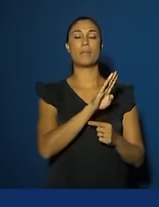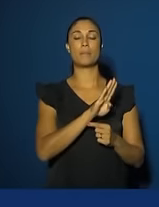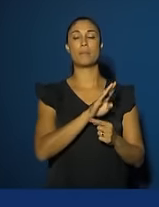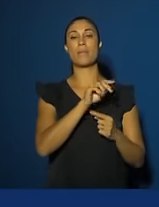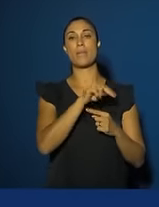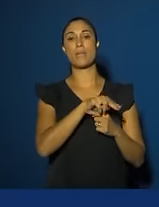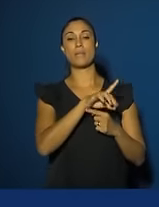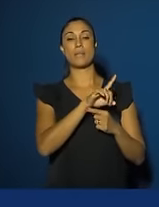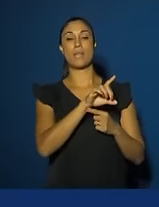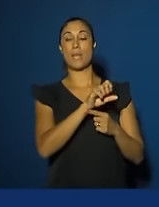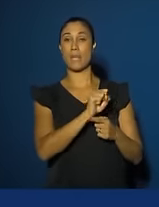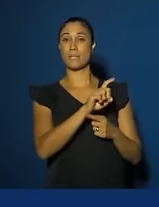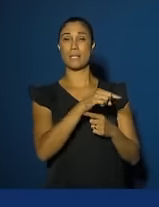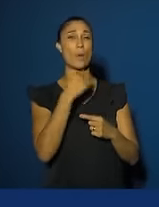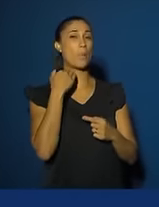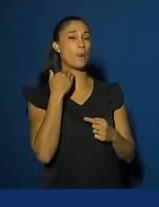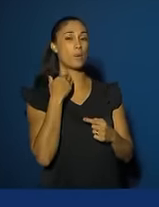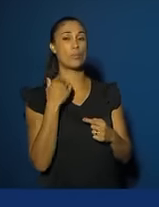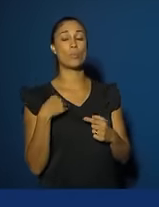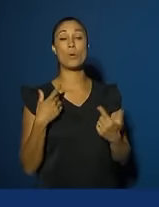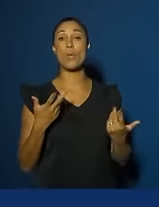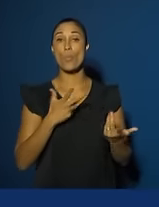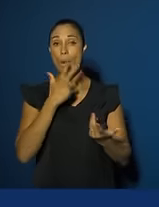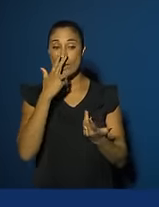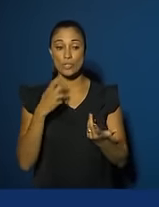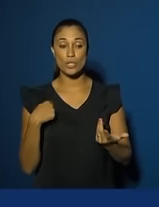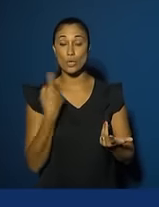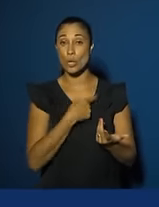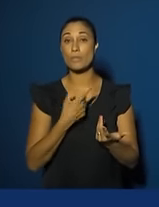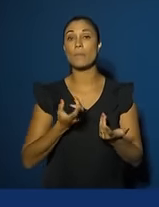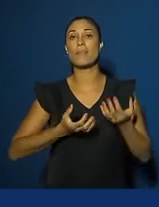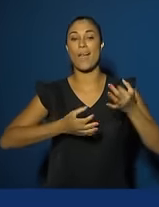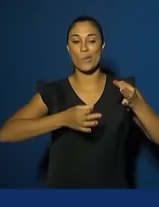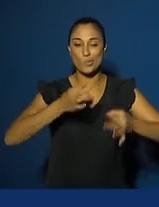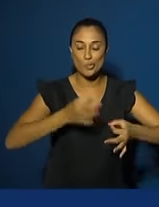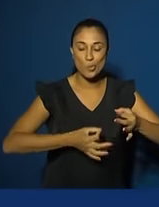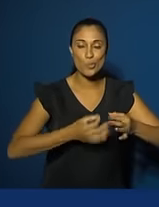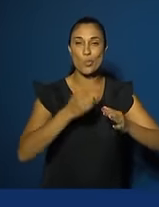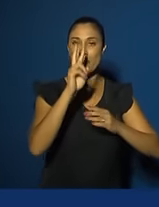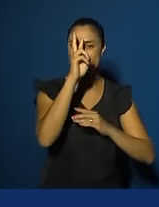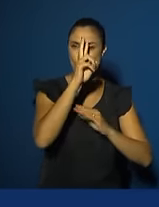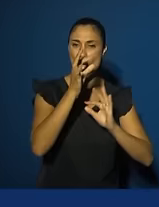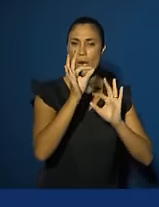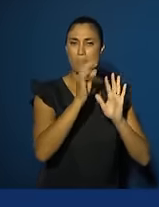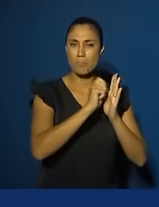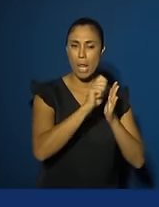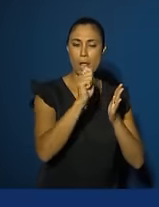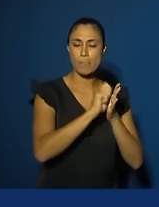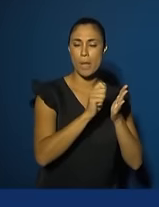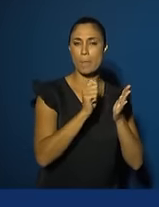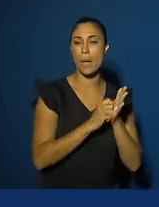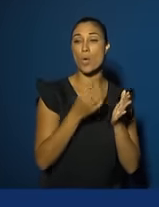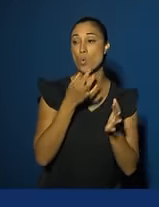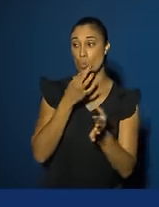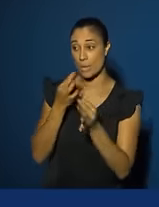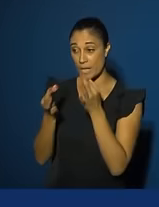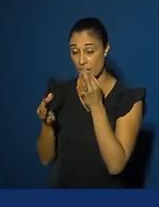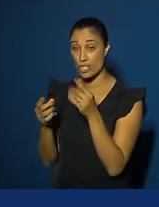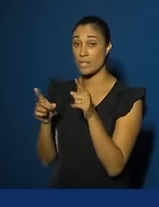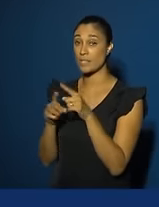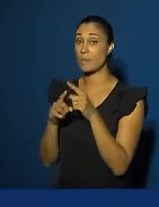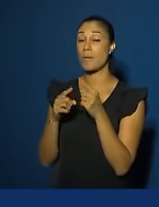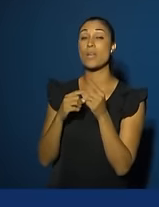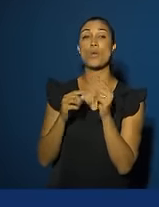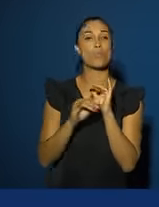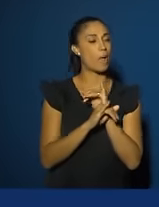BNDS nós estamos para escrever um capítulo ainda justo justo significa com críticas e